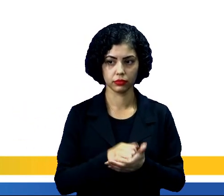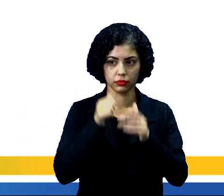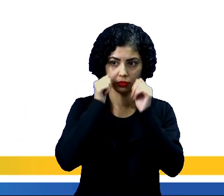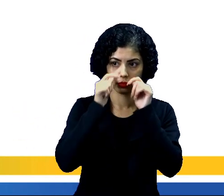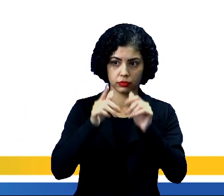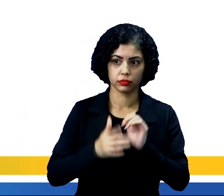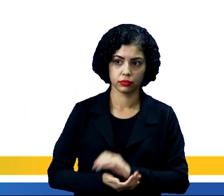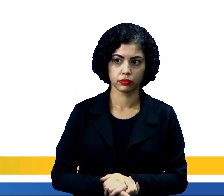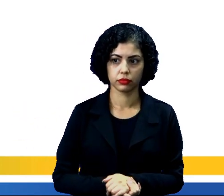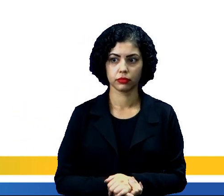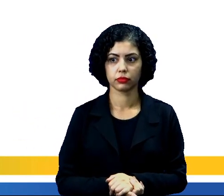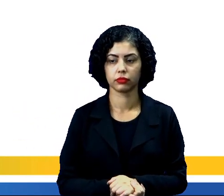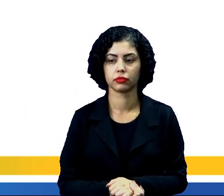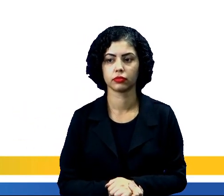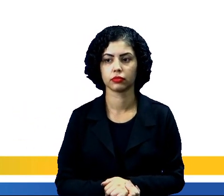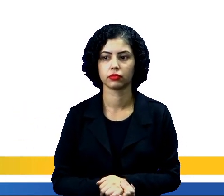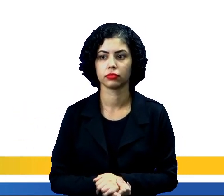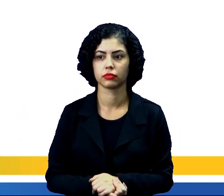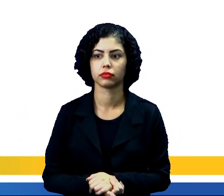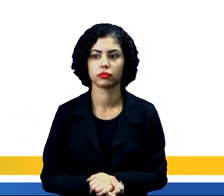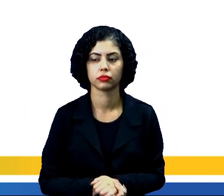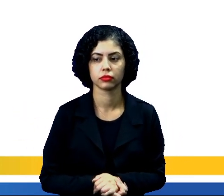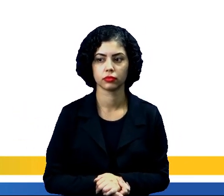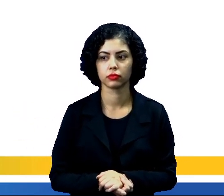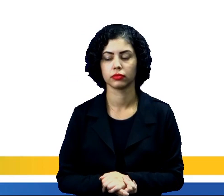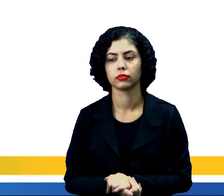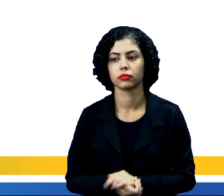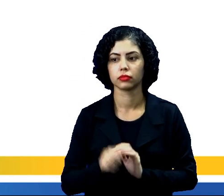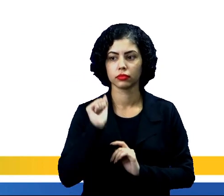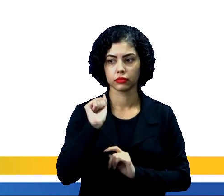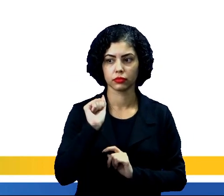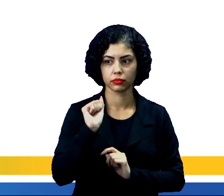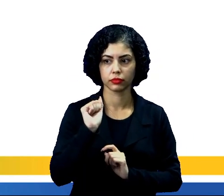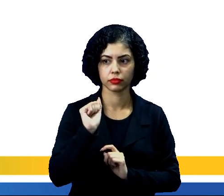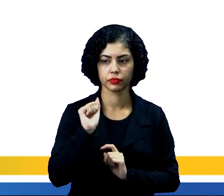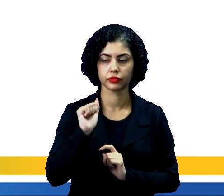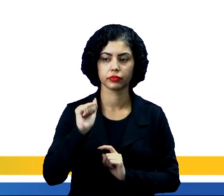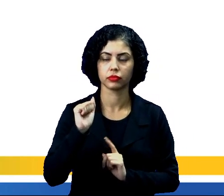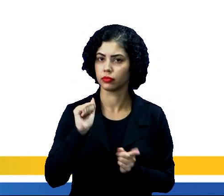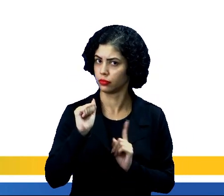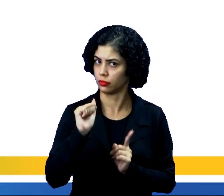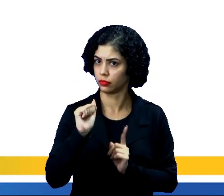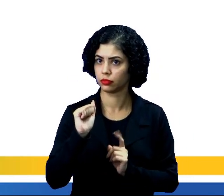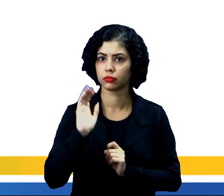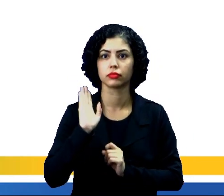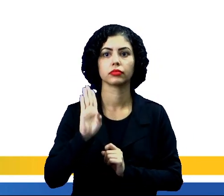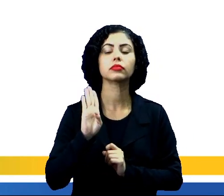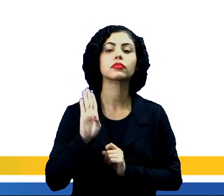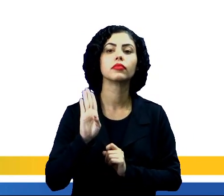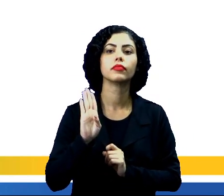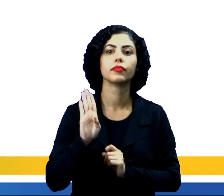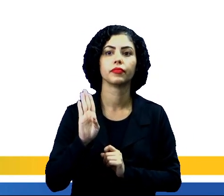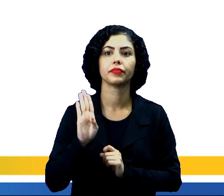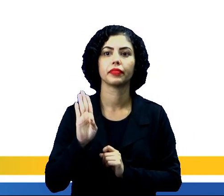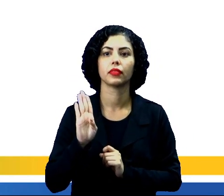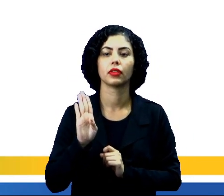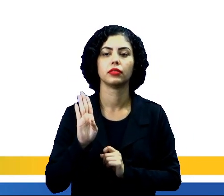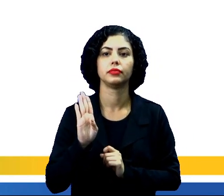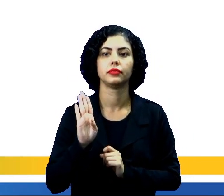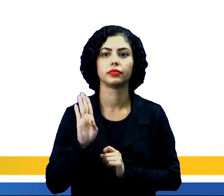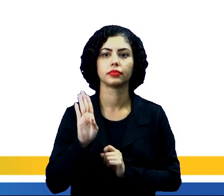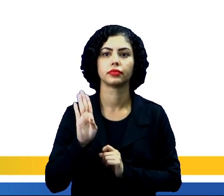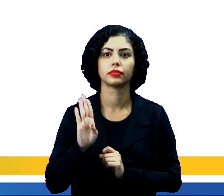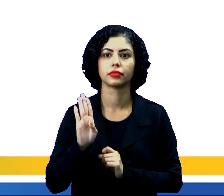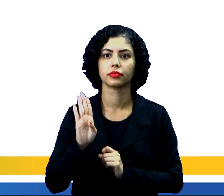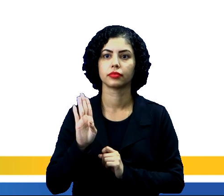prestando atenção. Então vamos lá. Ó. Exemplos de esporte de taco. Handebol, basquetebol, futebol e voleibol? Não. Rugby,